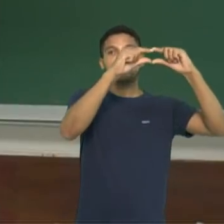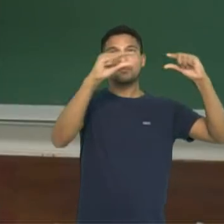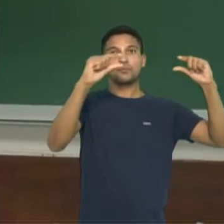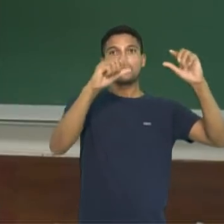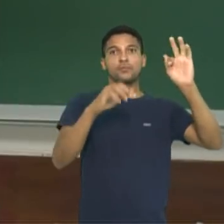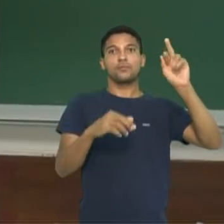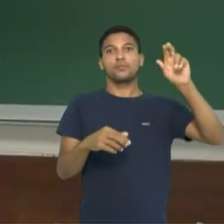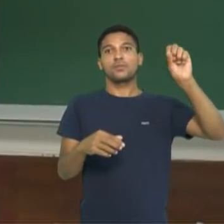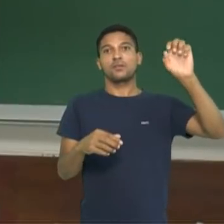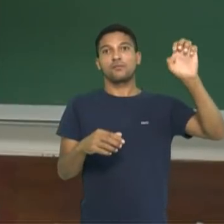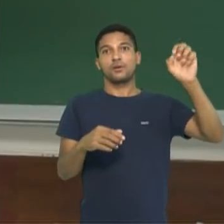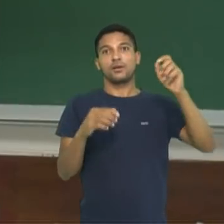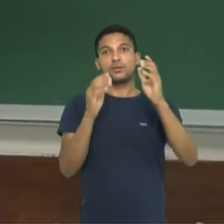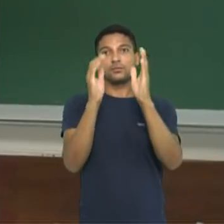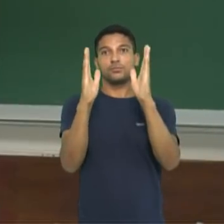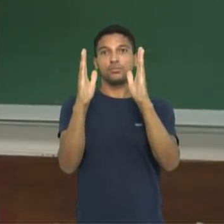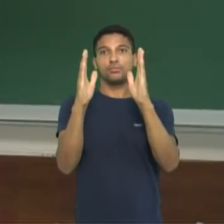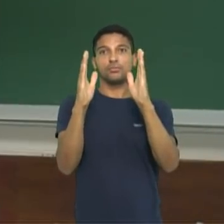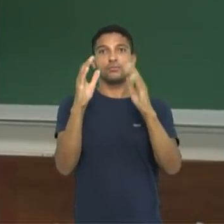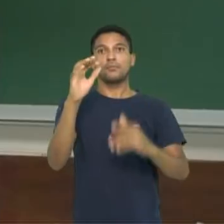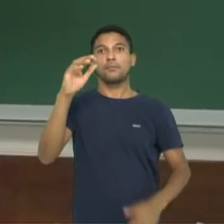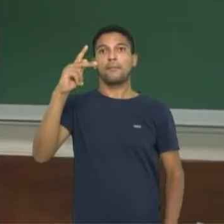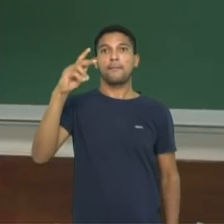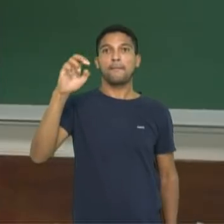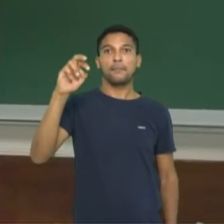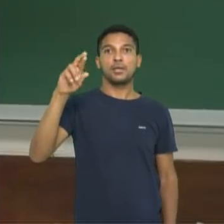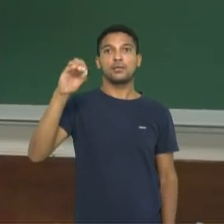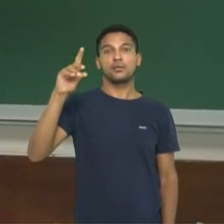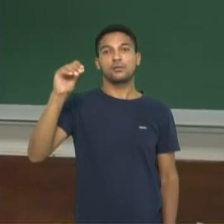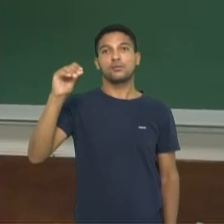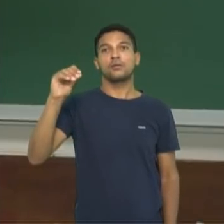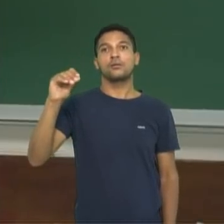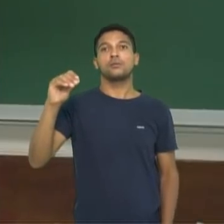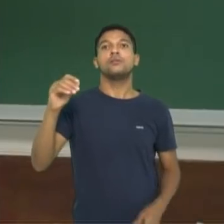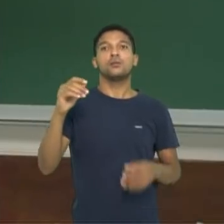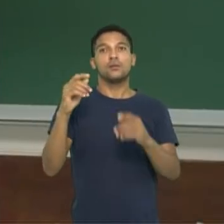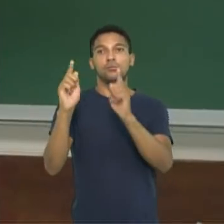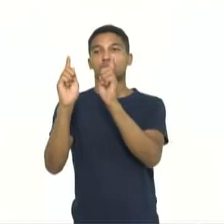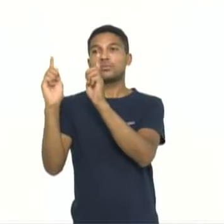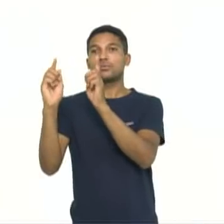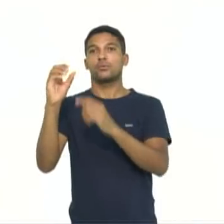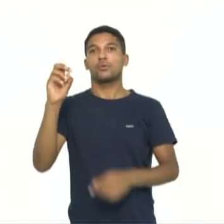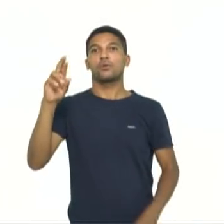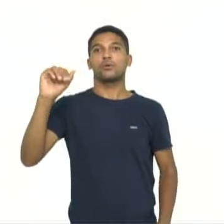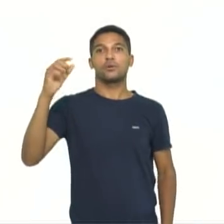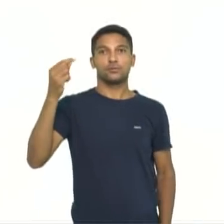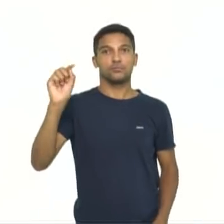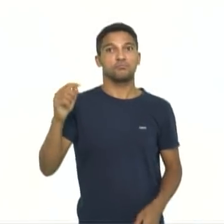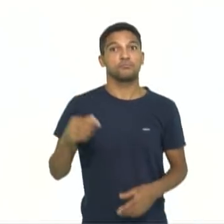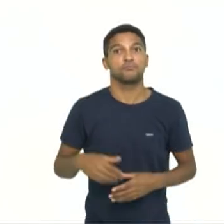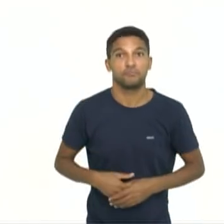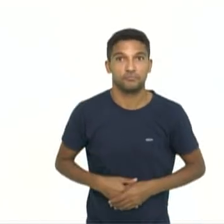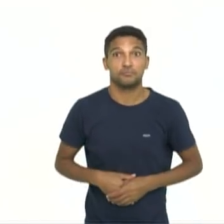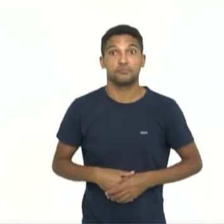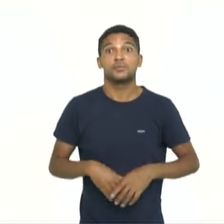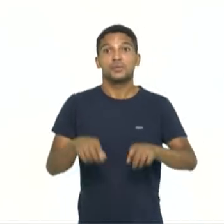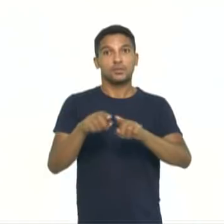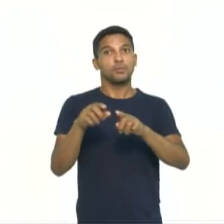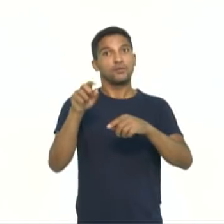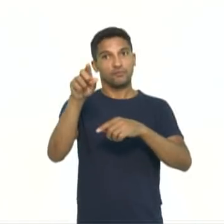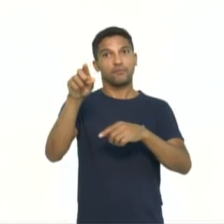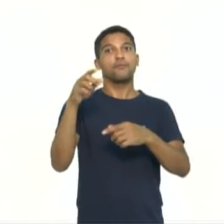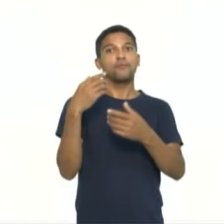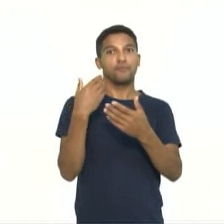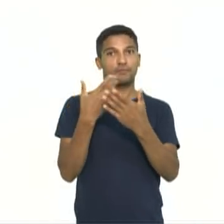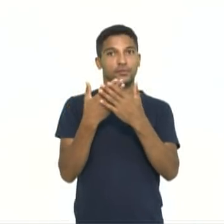gente tem um período, certo? Também nós vamos fazer a conceituação de conjunções